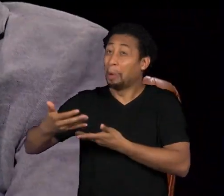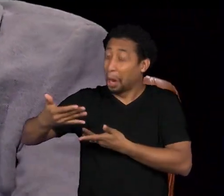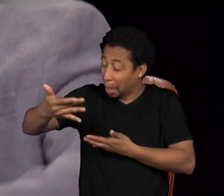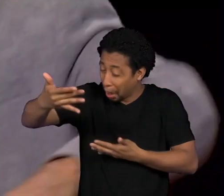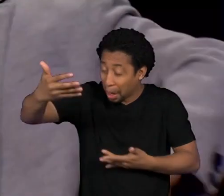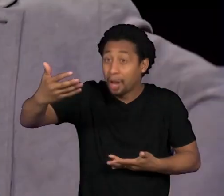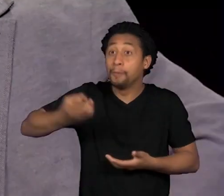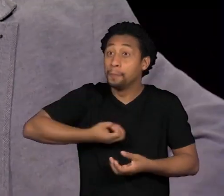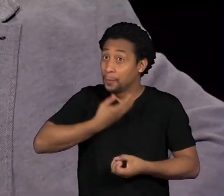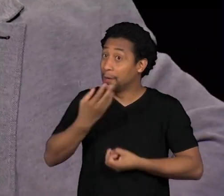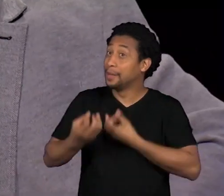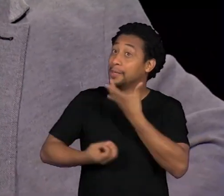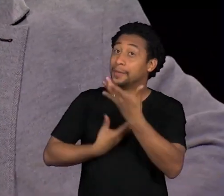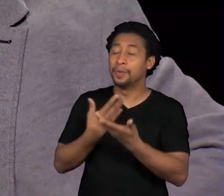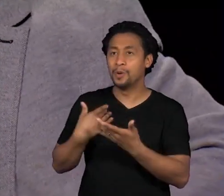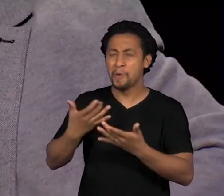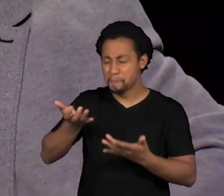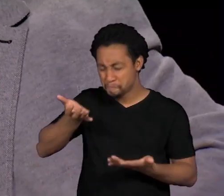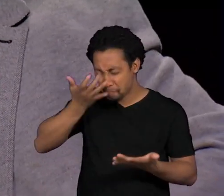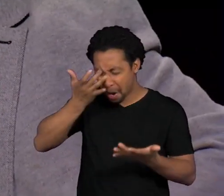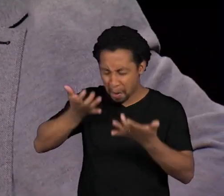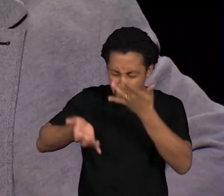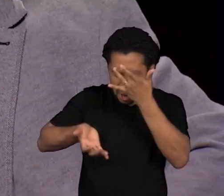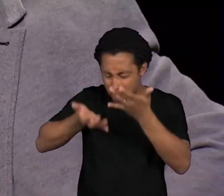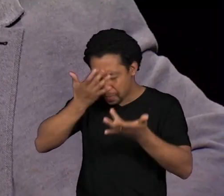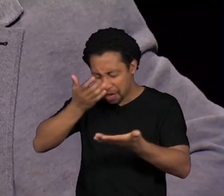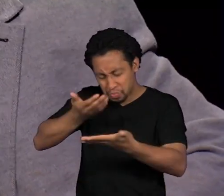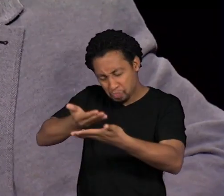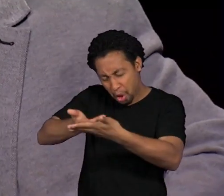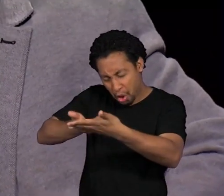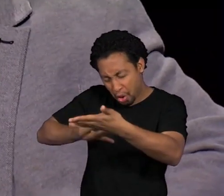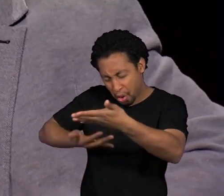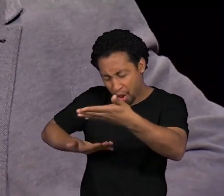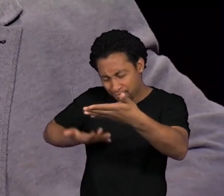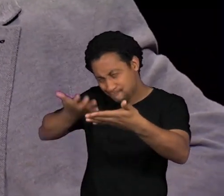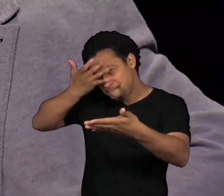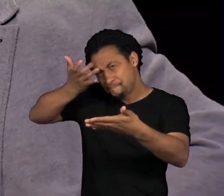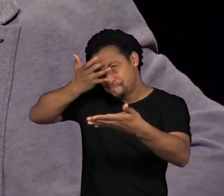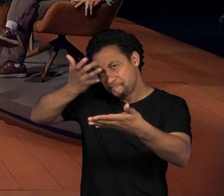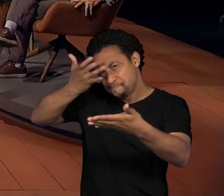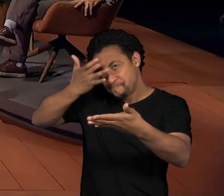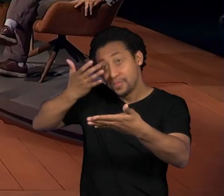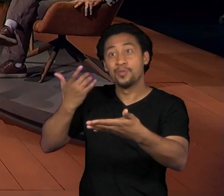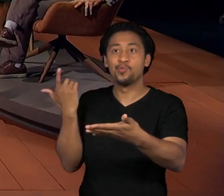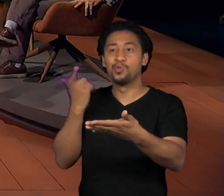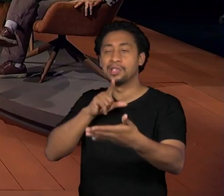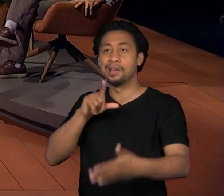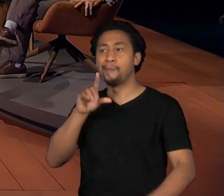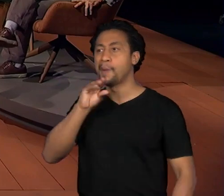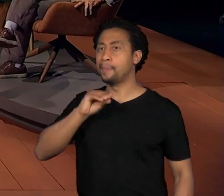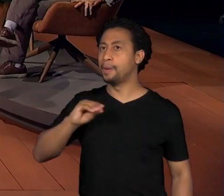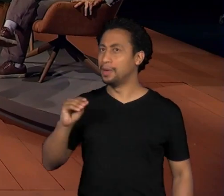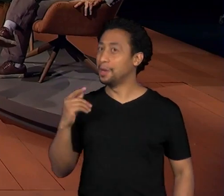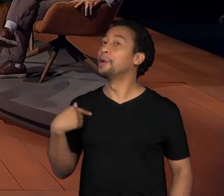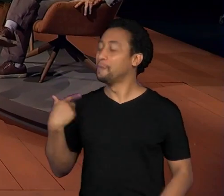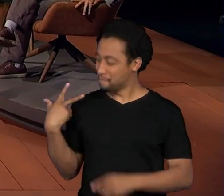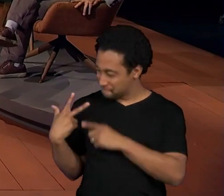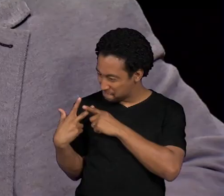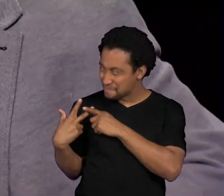grande né e eu decorei aquele Neo todinho e rapaz eu era campeão em ganhar aqueles